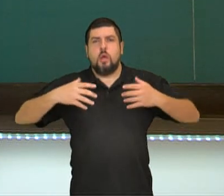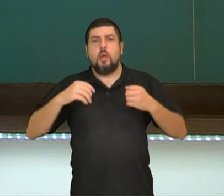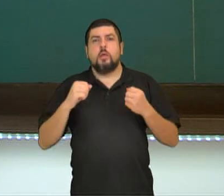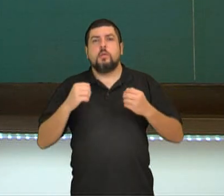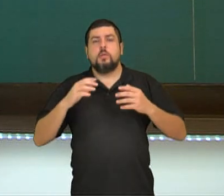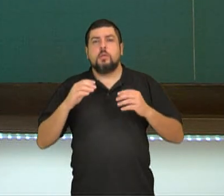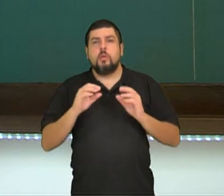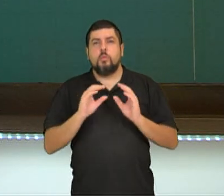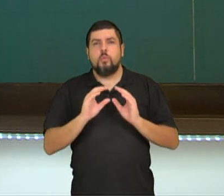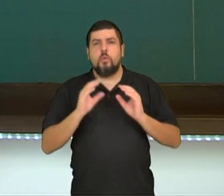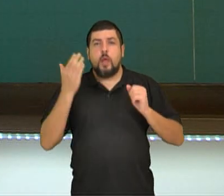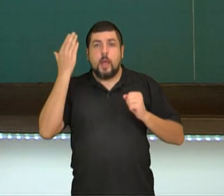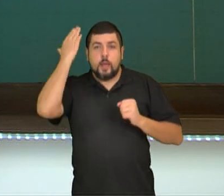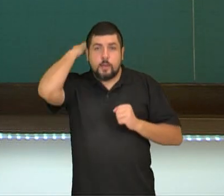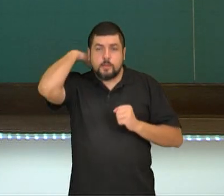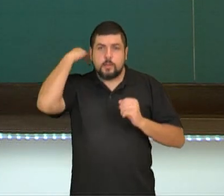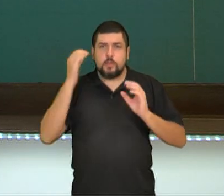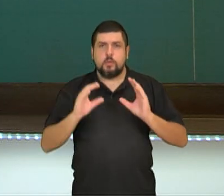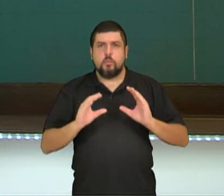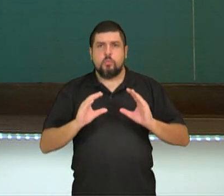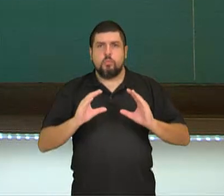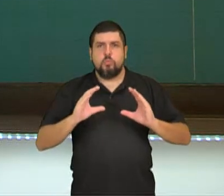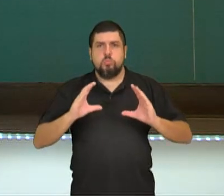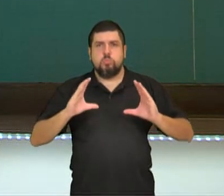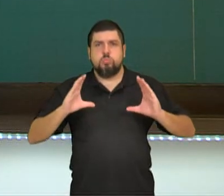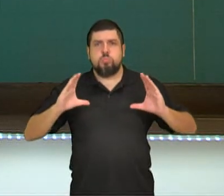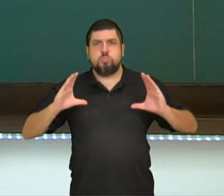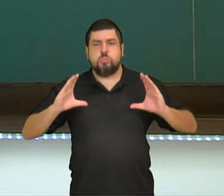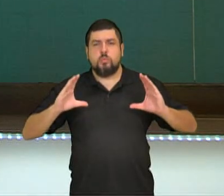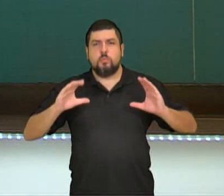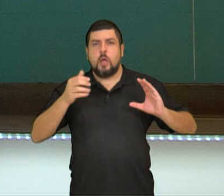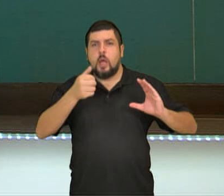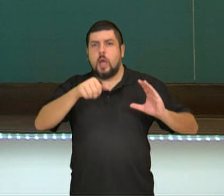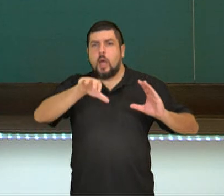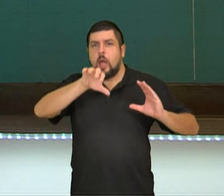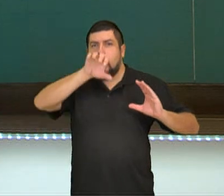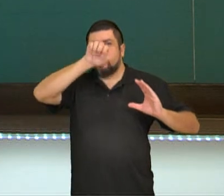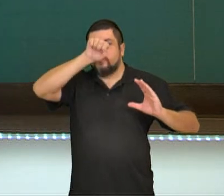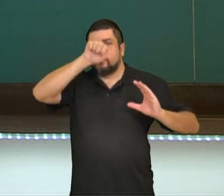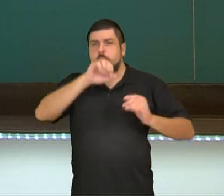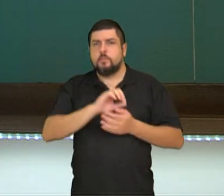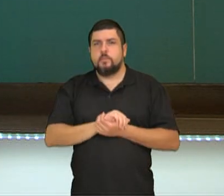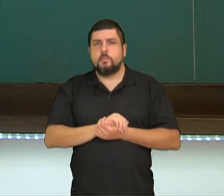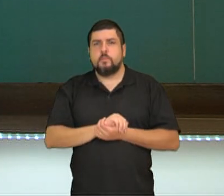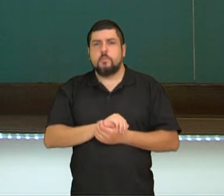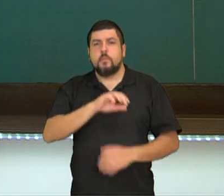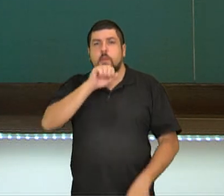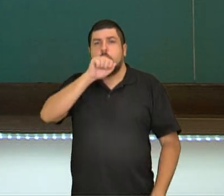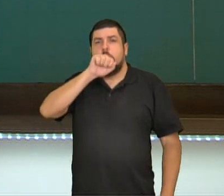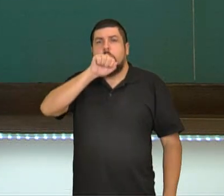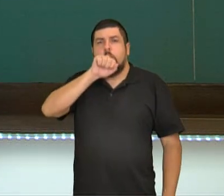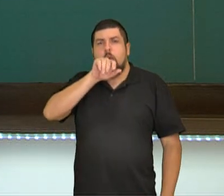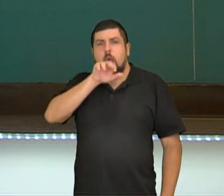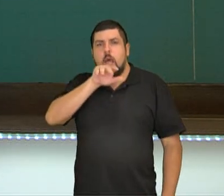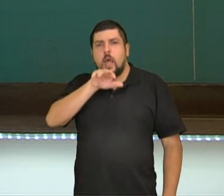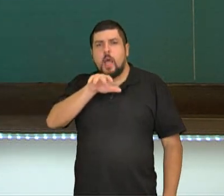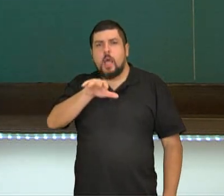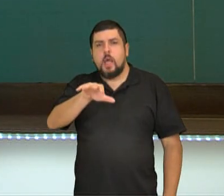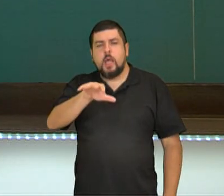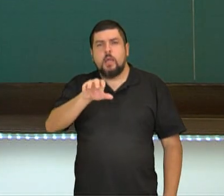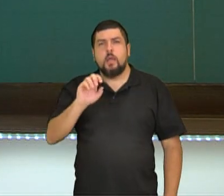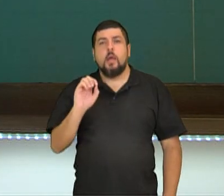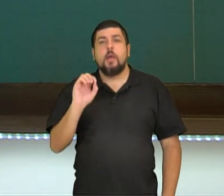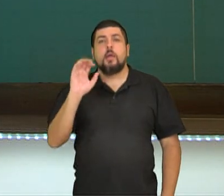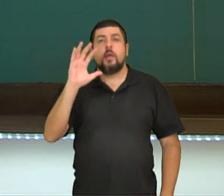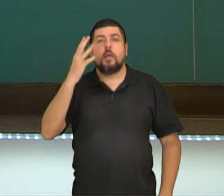pulmões se expandem e o ar entra. E na expiração? Na expiração, então, os nossos